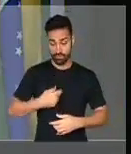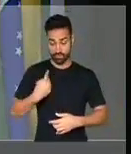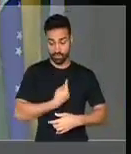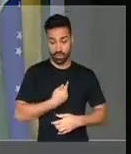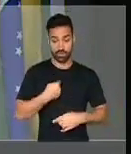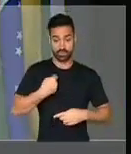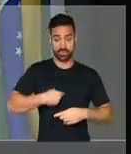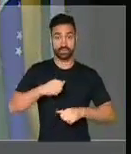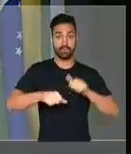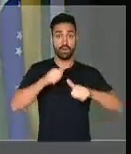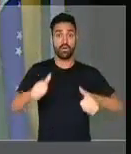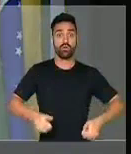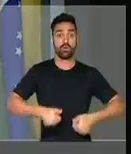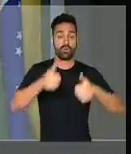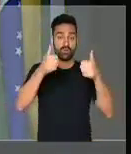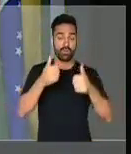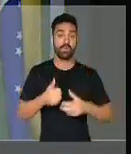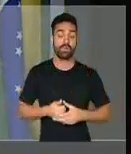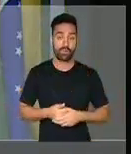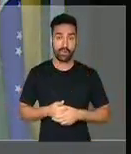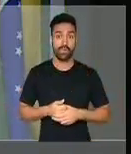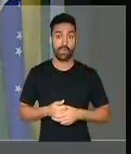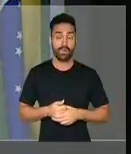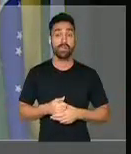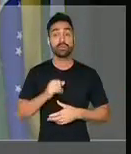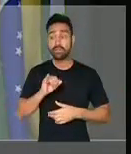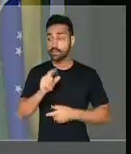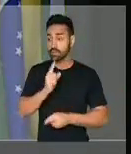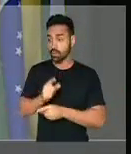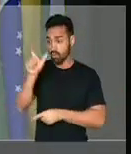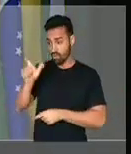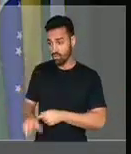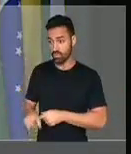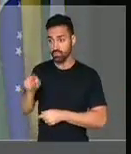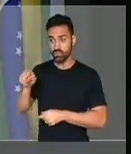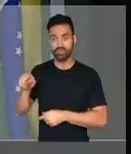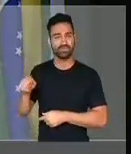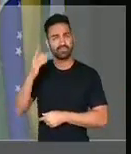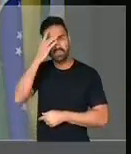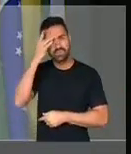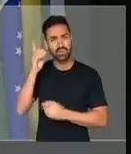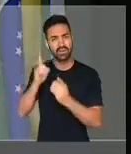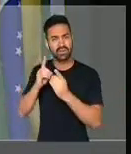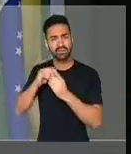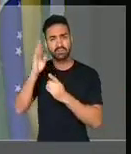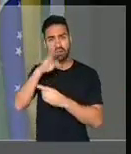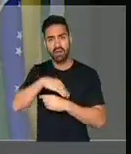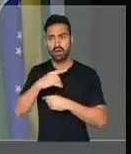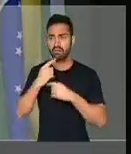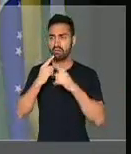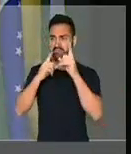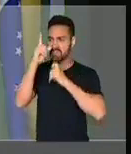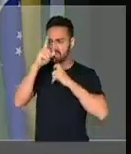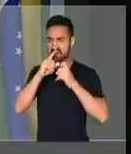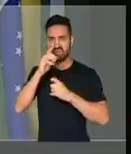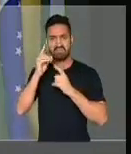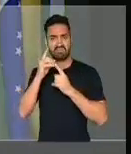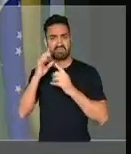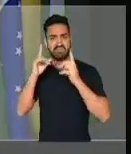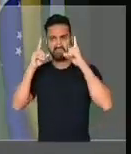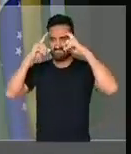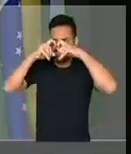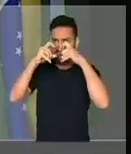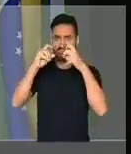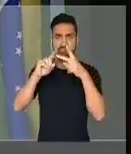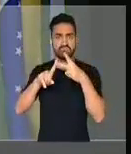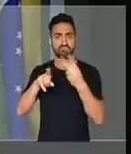melhores. Essa é a questão. Quando eu encontro um funcionário público atendendo mal, com cara de zangado, trazendo